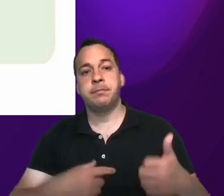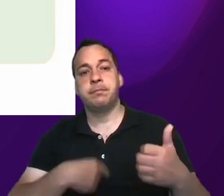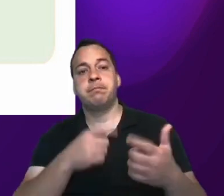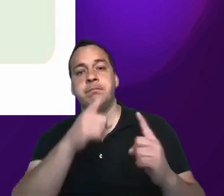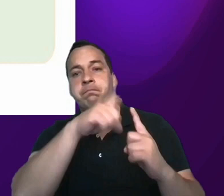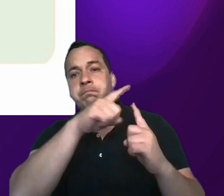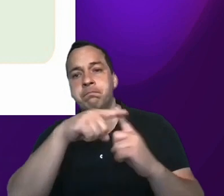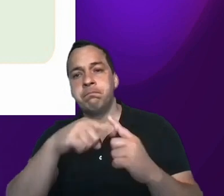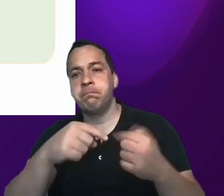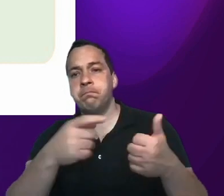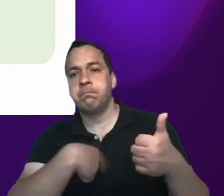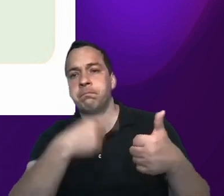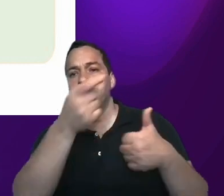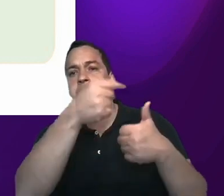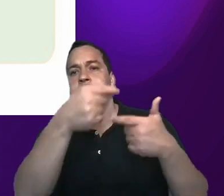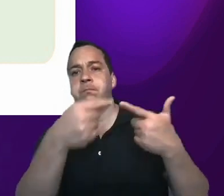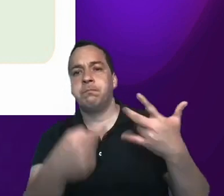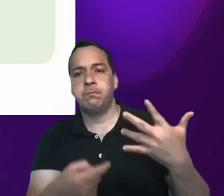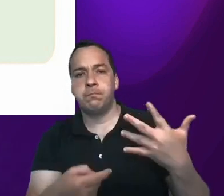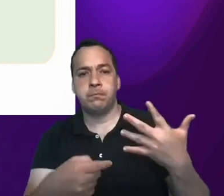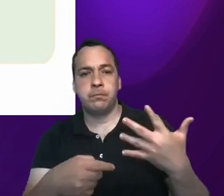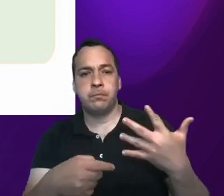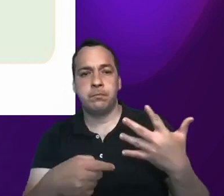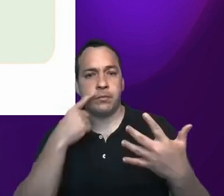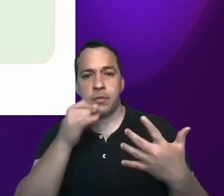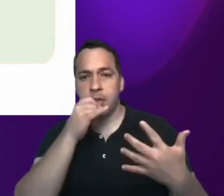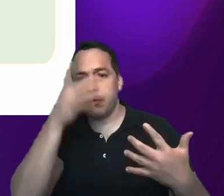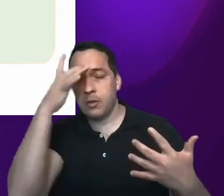de paciente, como pacientes transplantados,